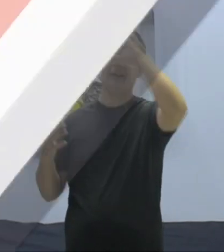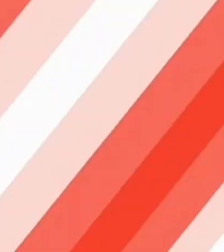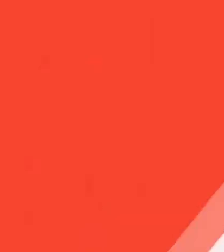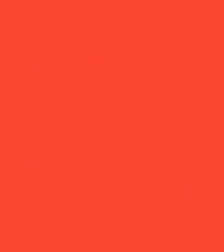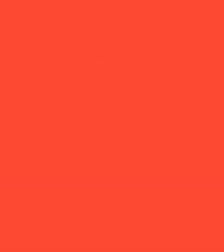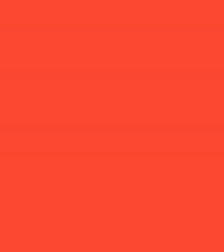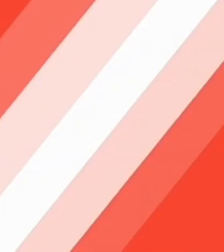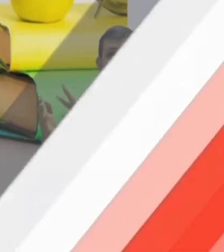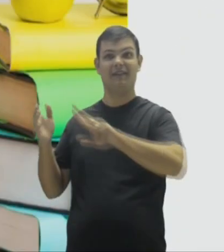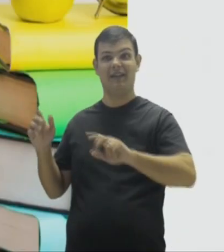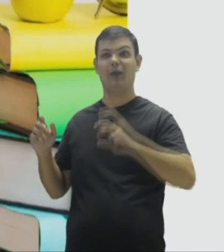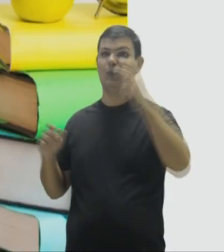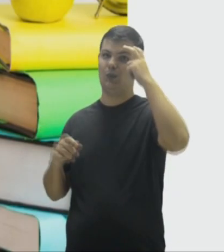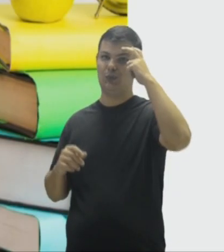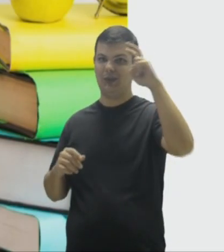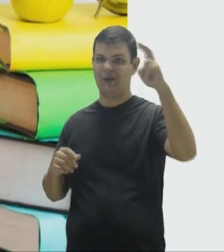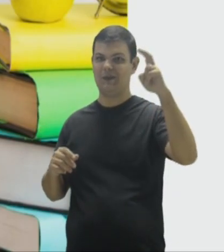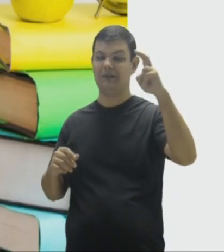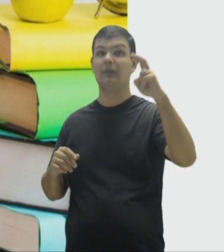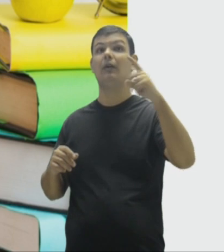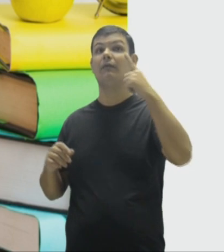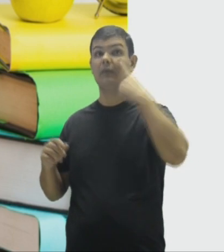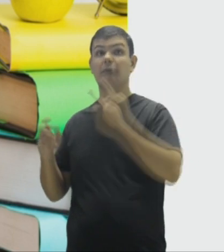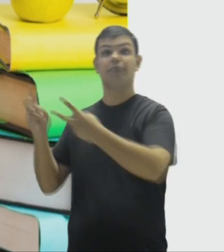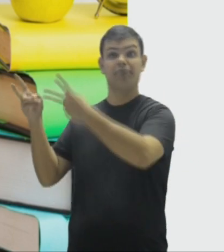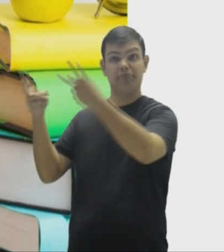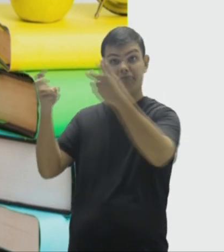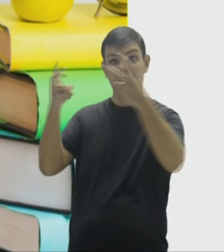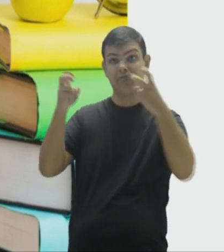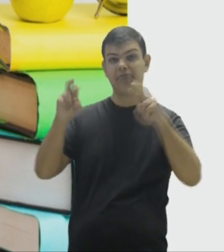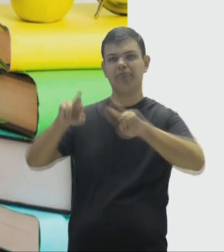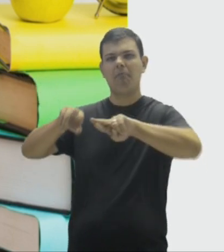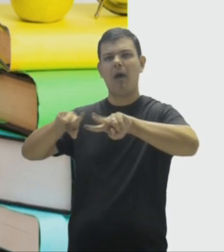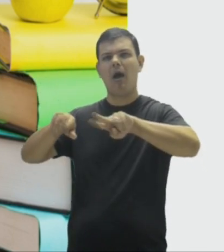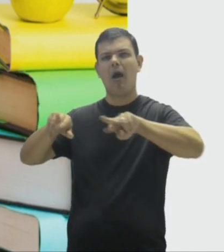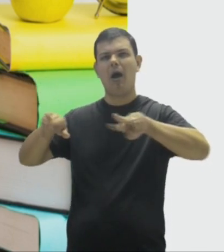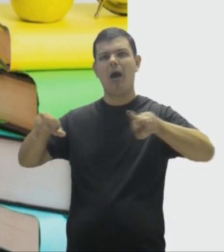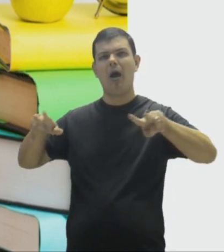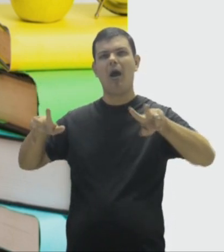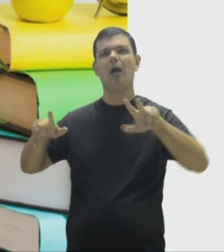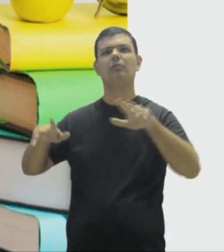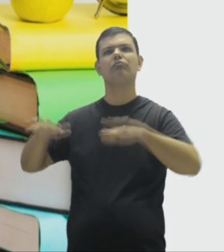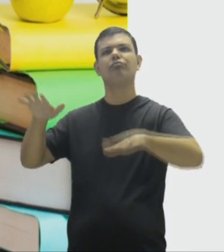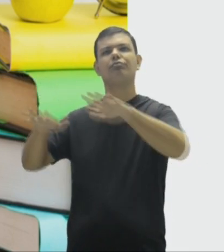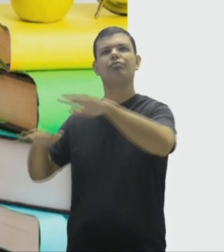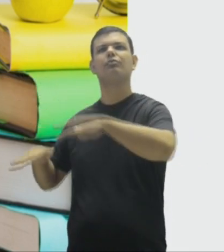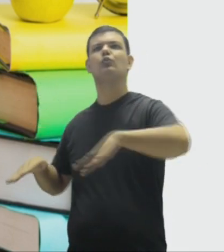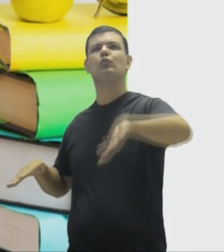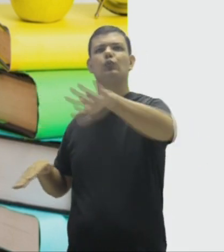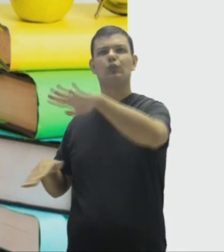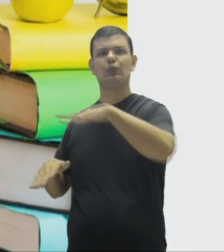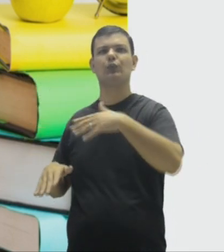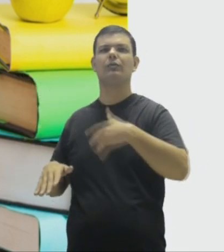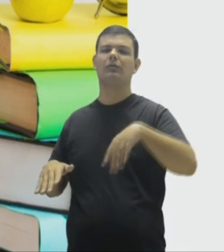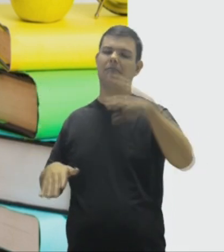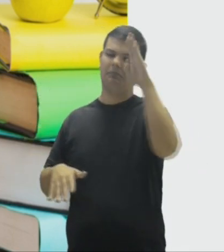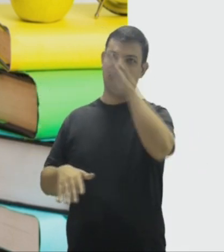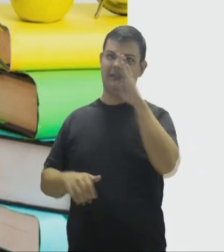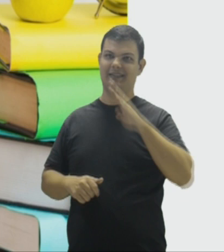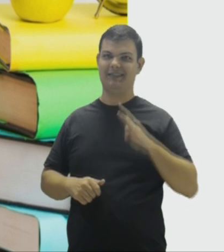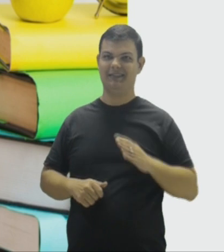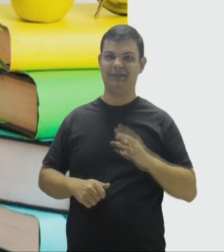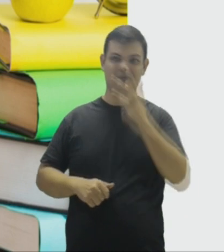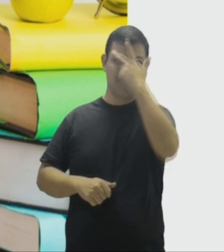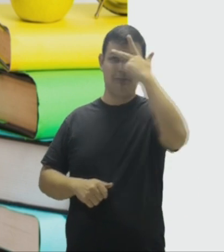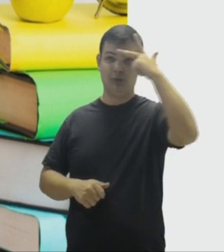cultural. Nosso objetivo, reconhecer a pluralidade e diversidade étnica do povo